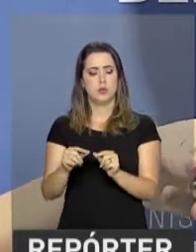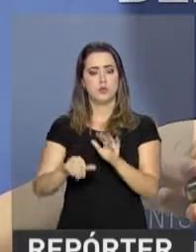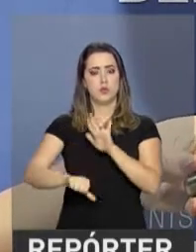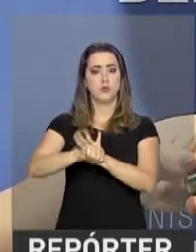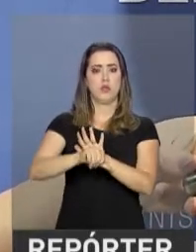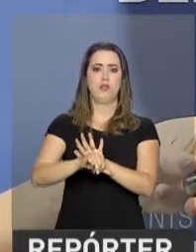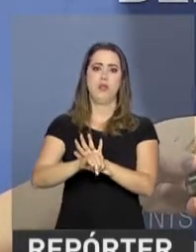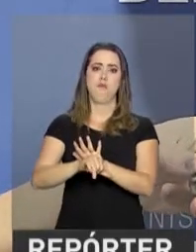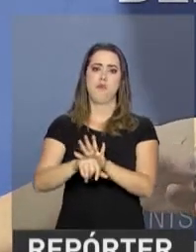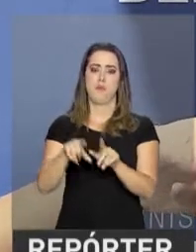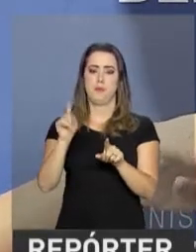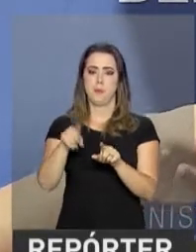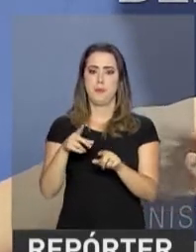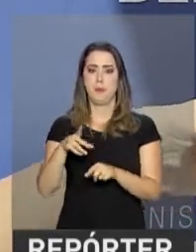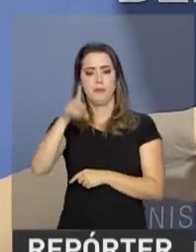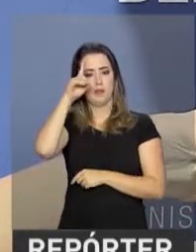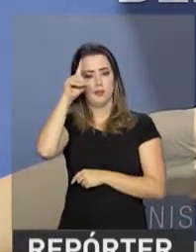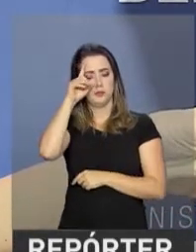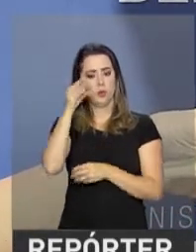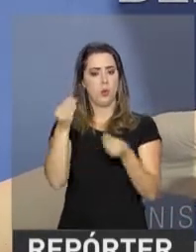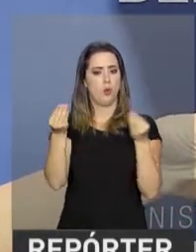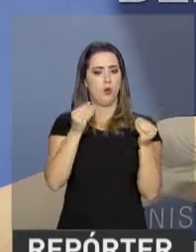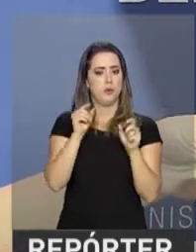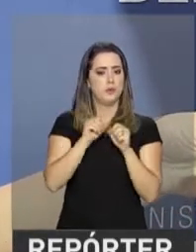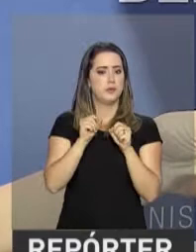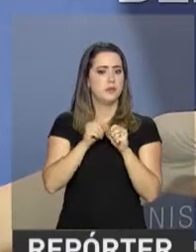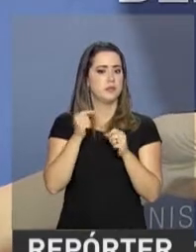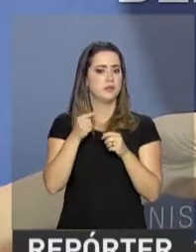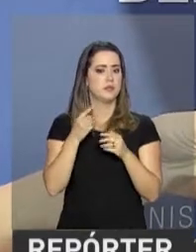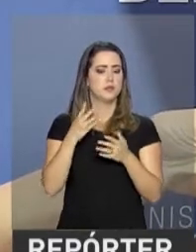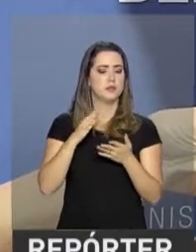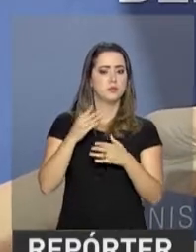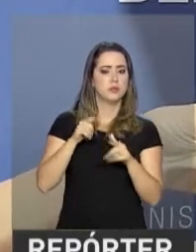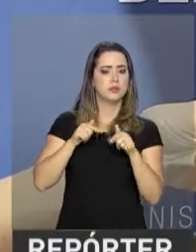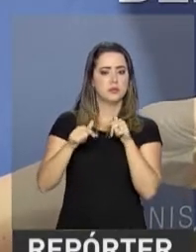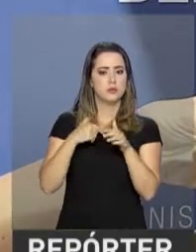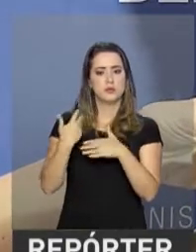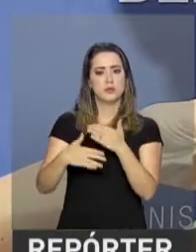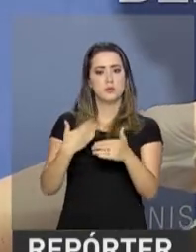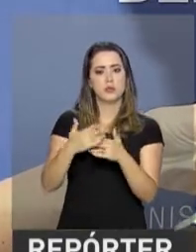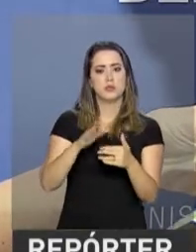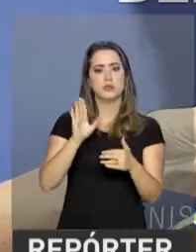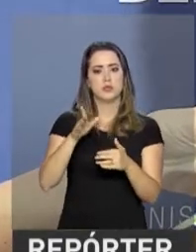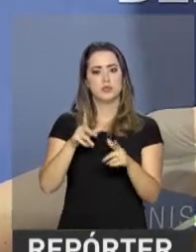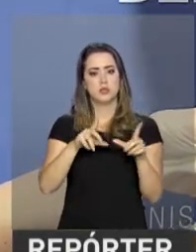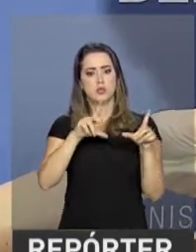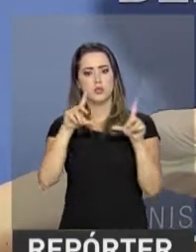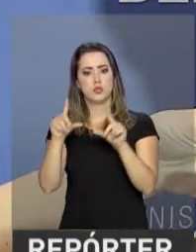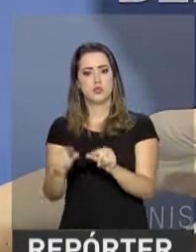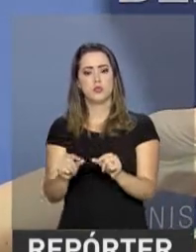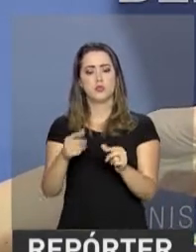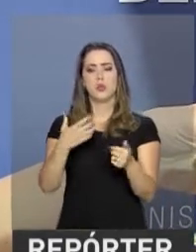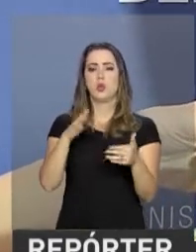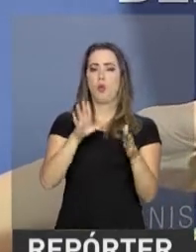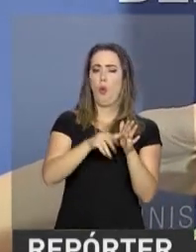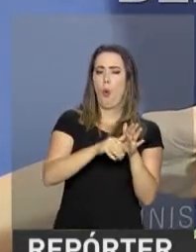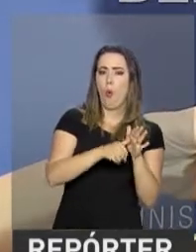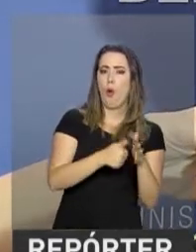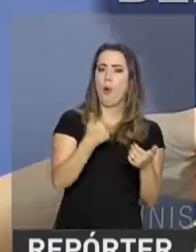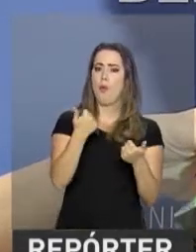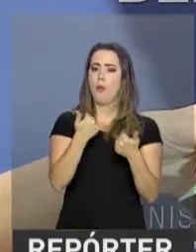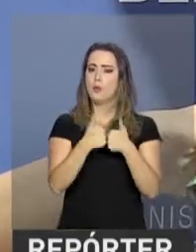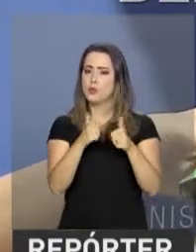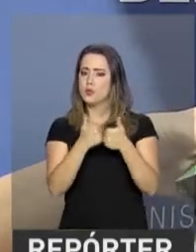13 todos os dias é questionado como fazer para que alguma ação já implica reduzir o roubo de carga é